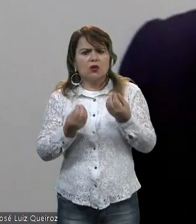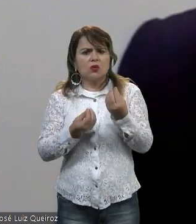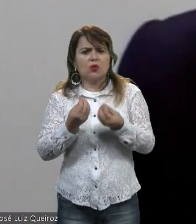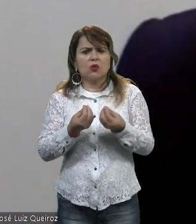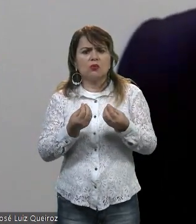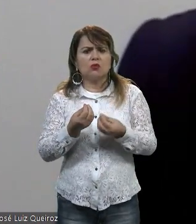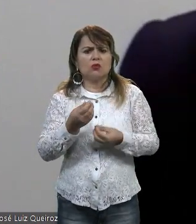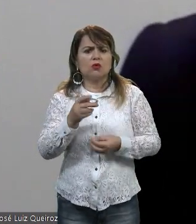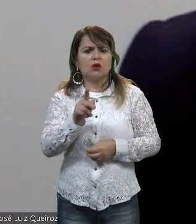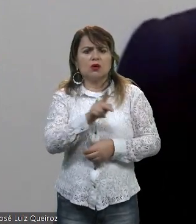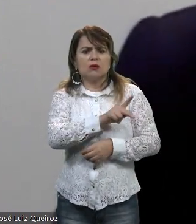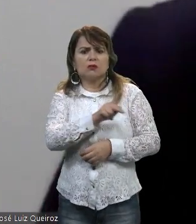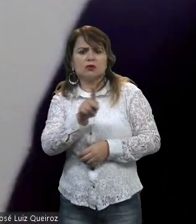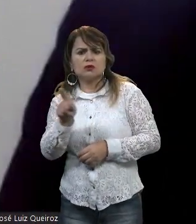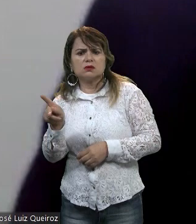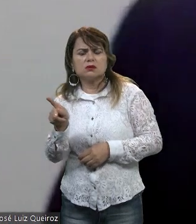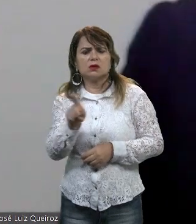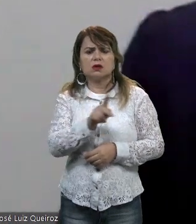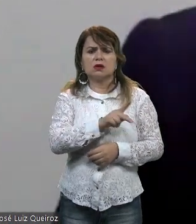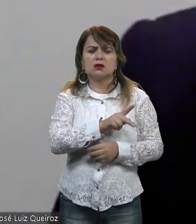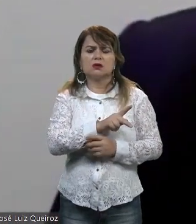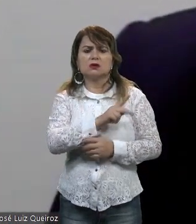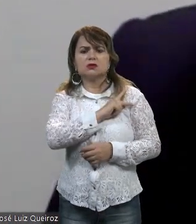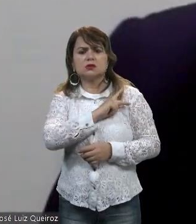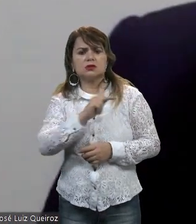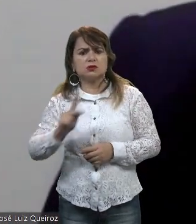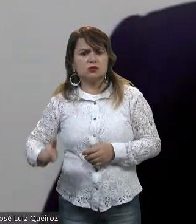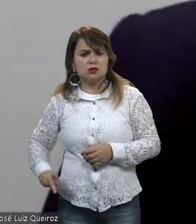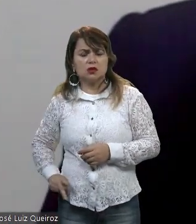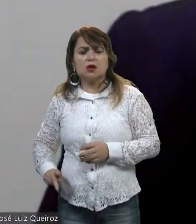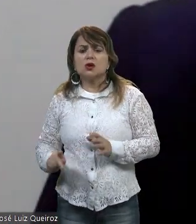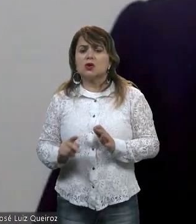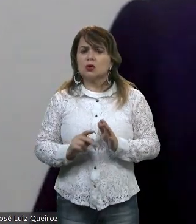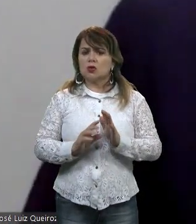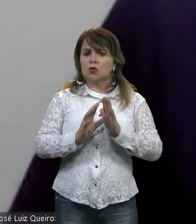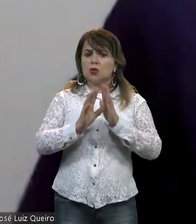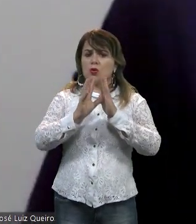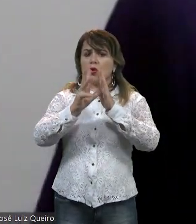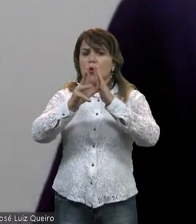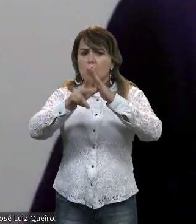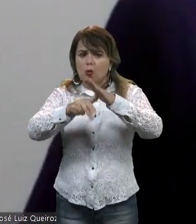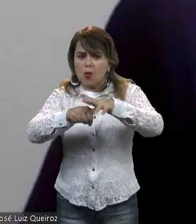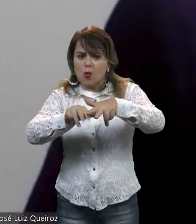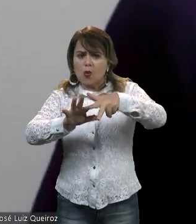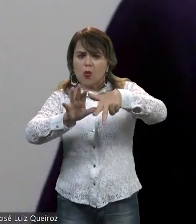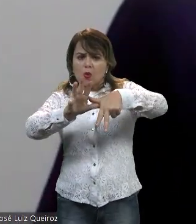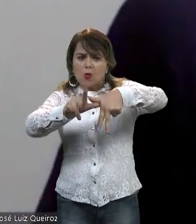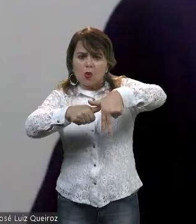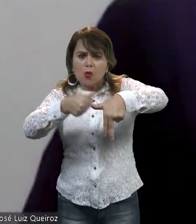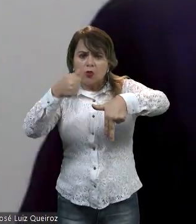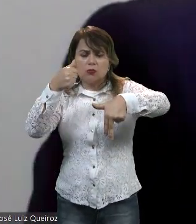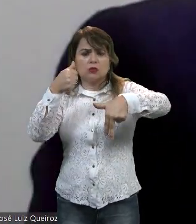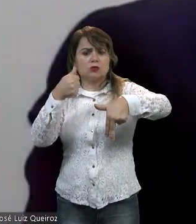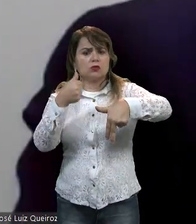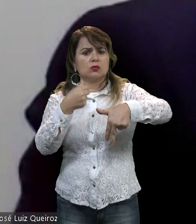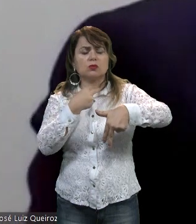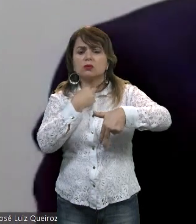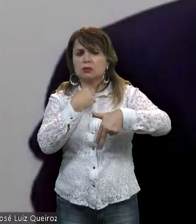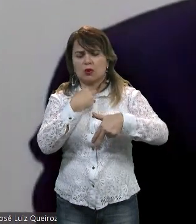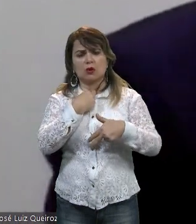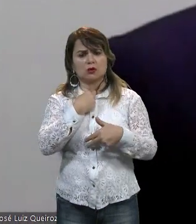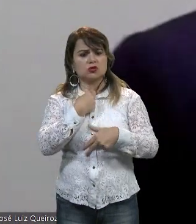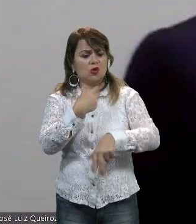presidente, para homens públicos que devem dar o exemplo, não serem corruptos. Eu acho que a brutalidade, a falta de modos, a falta